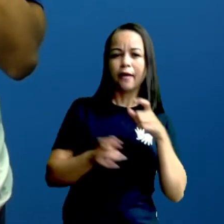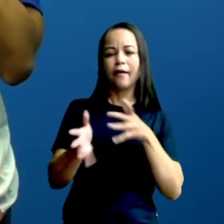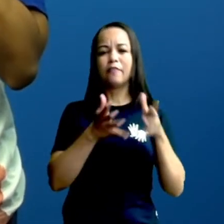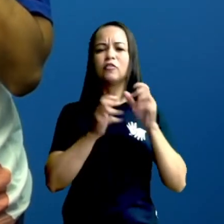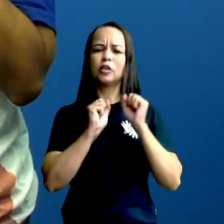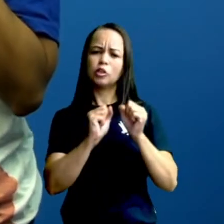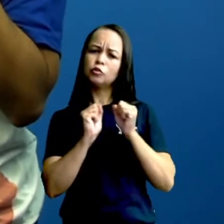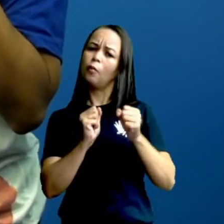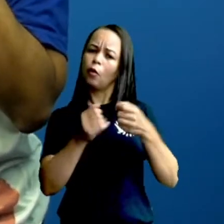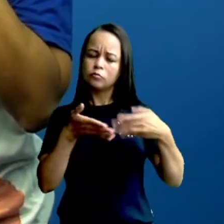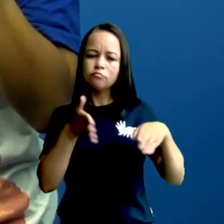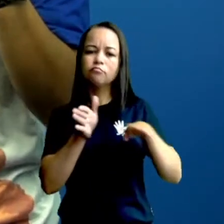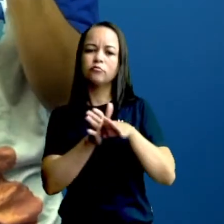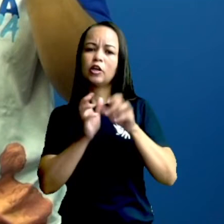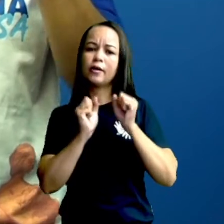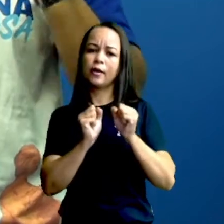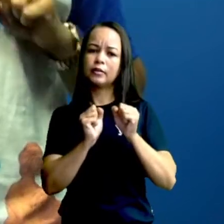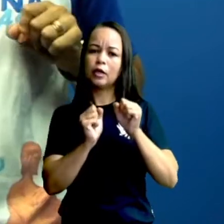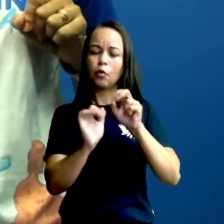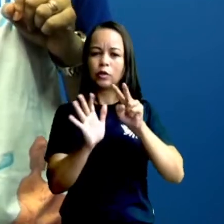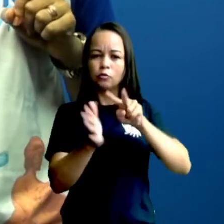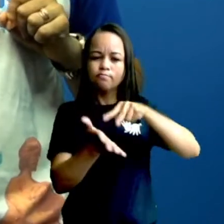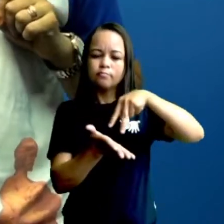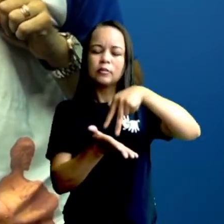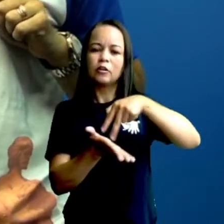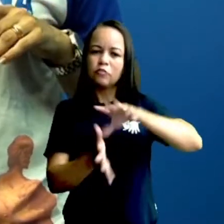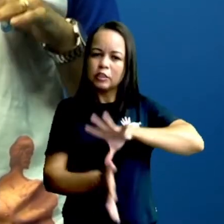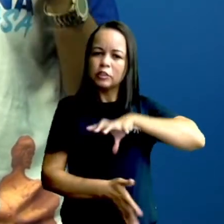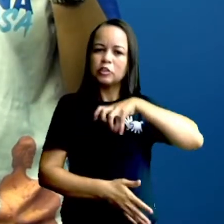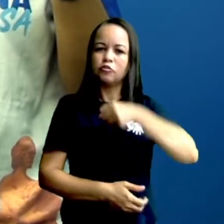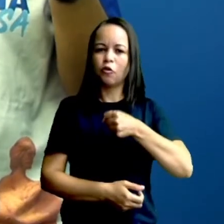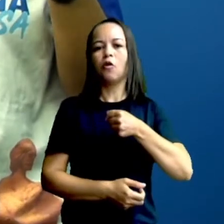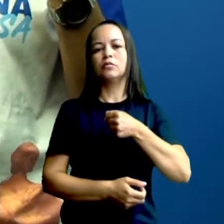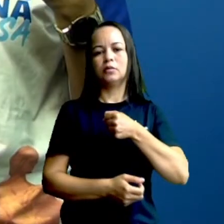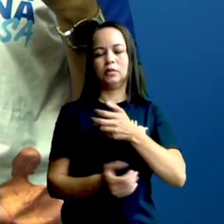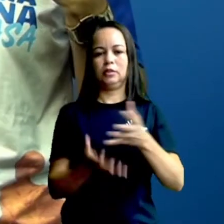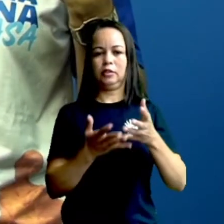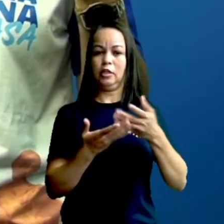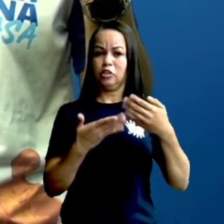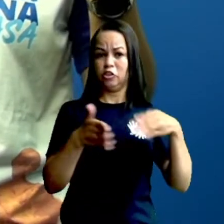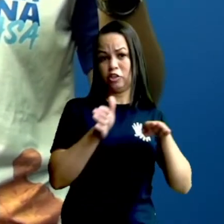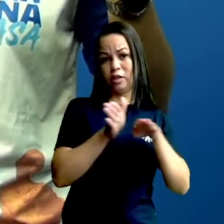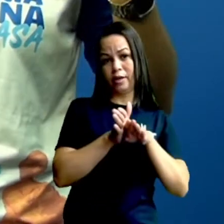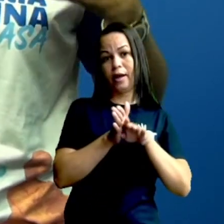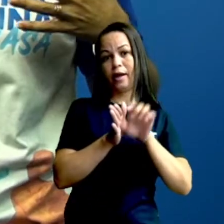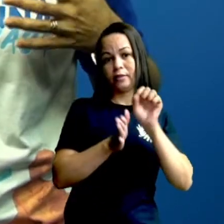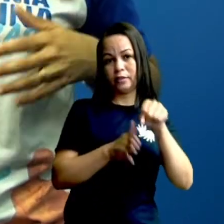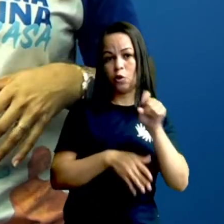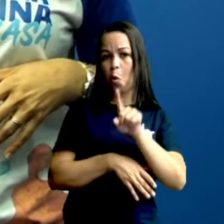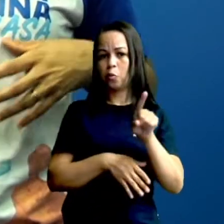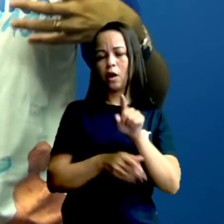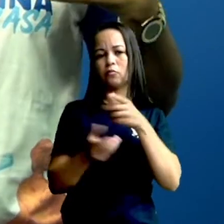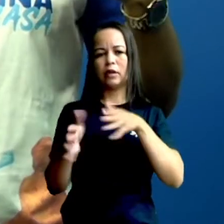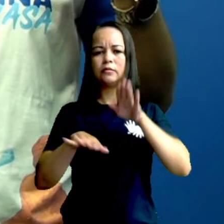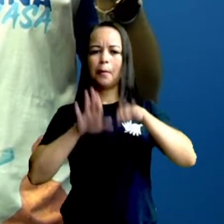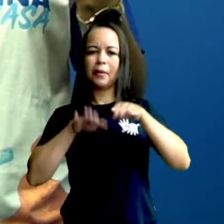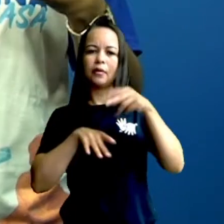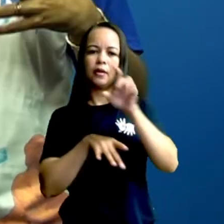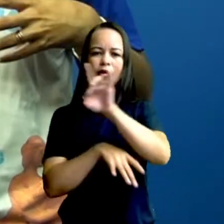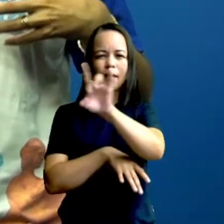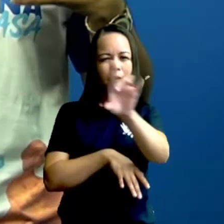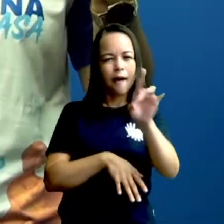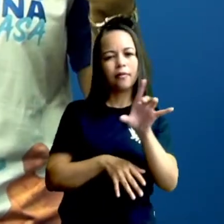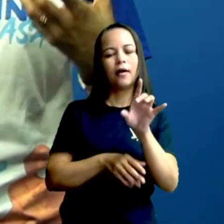chegar, conquanto que vocês se esforcem para isso. Então, chegar ou não só vai depender de você, do quanto você